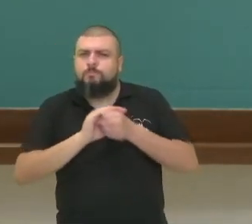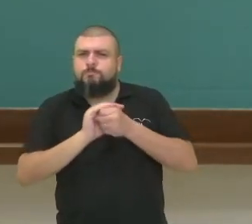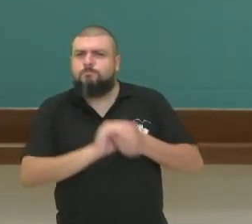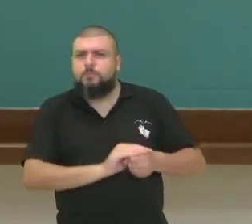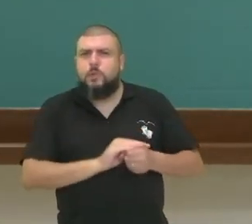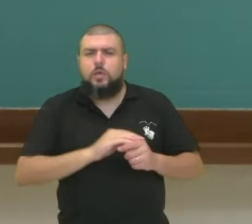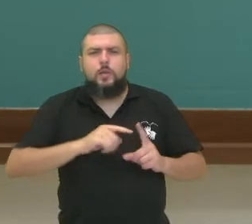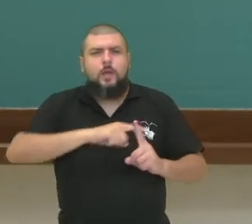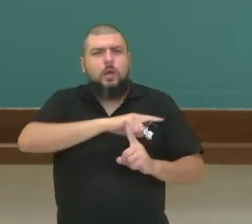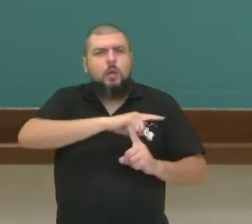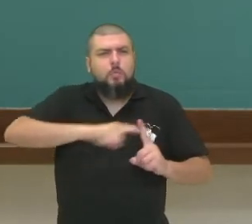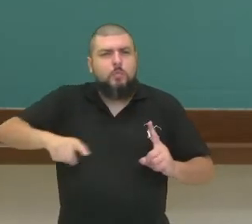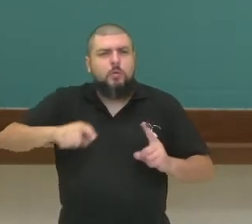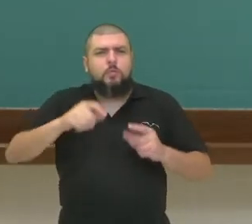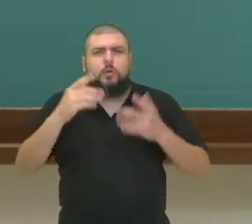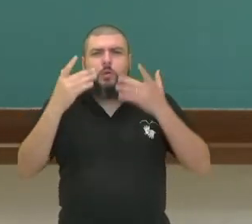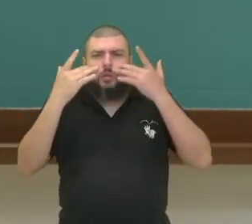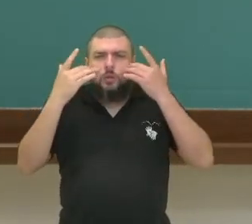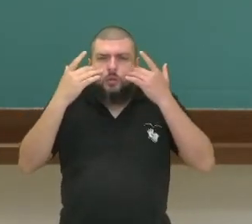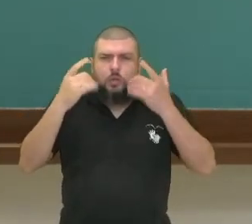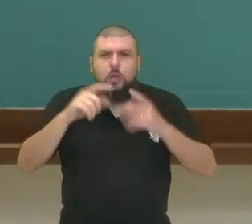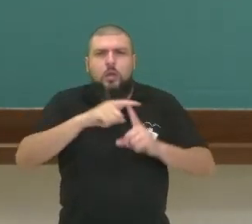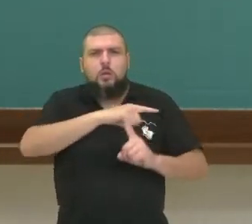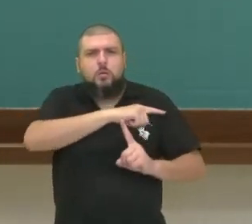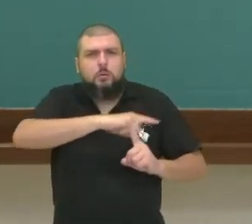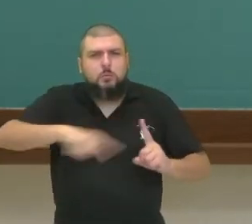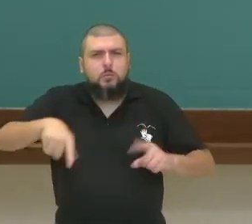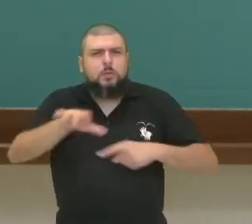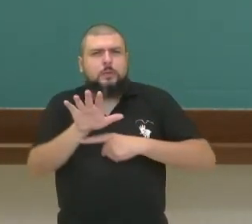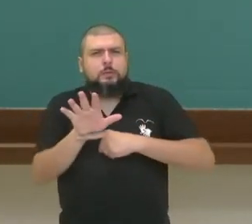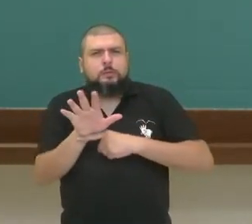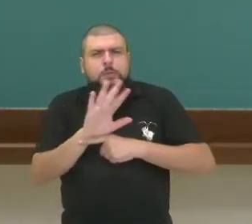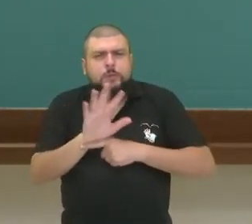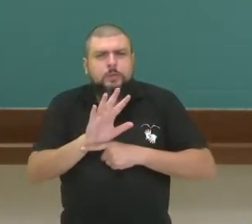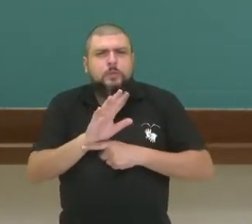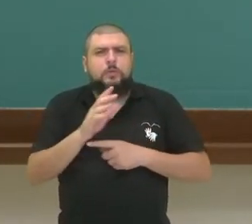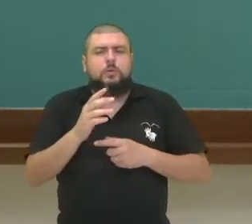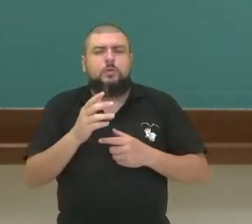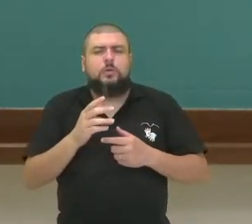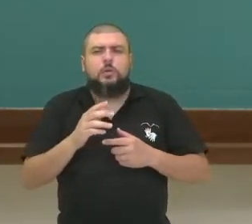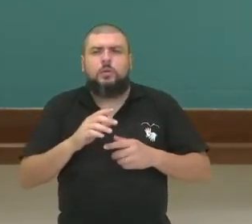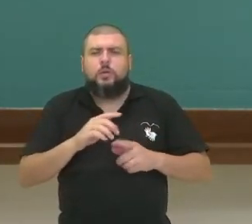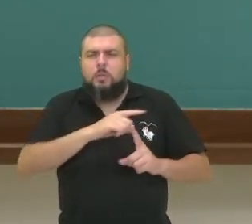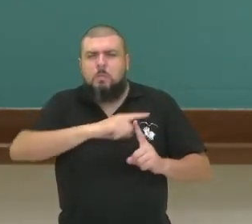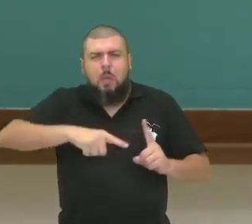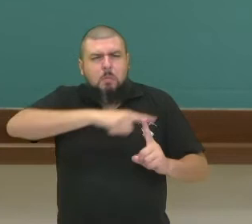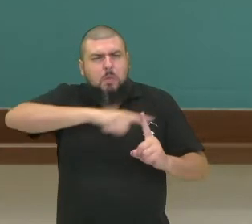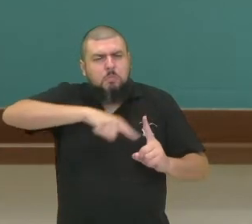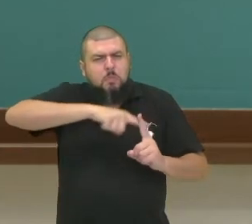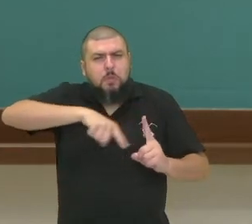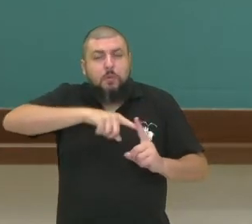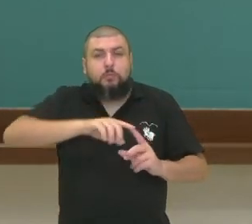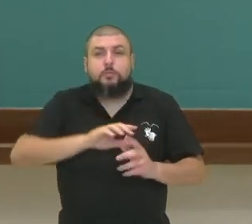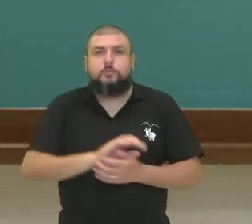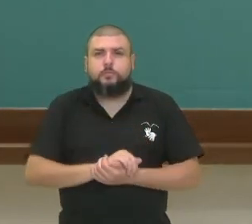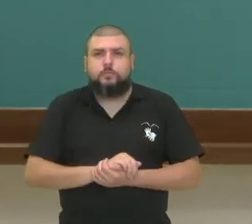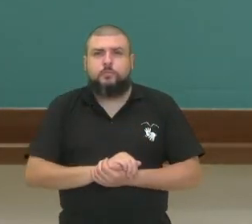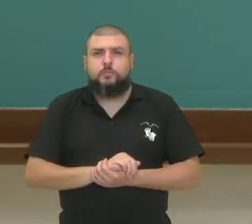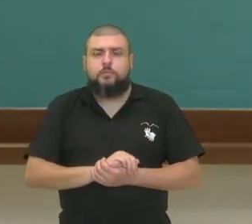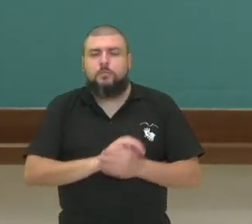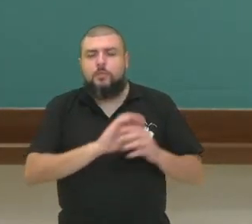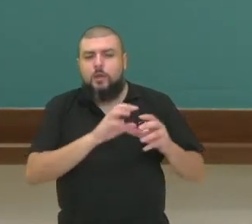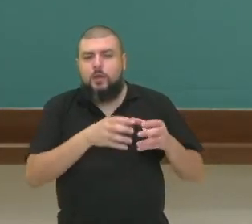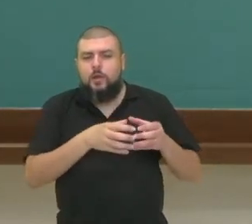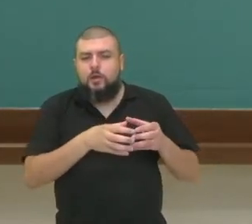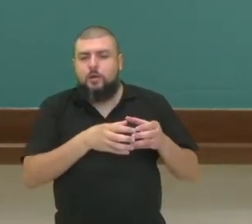uma peça de teatro, o direito de escrever um filme, aí por diante. Então, essa classe cultural, ela passou